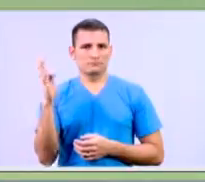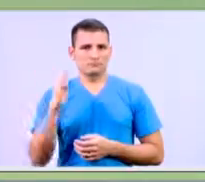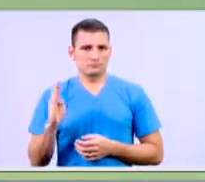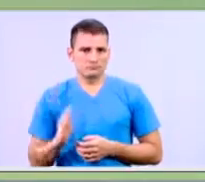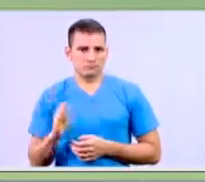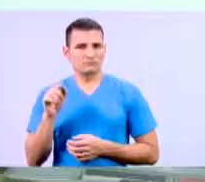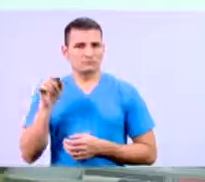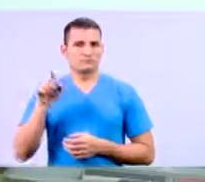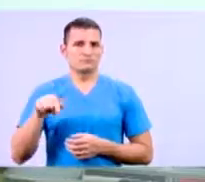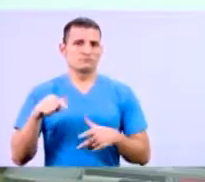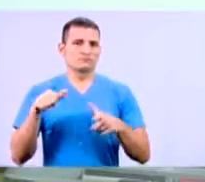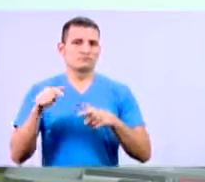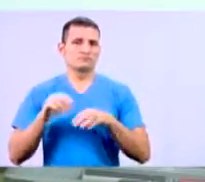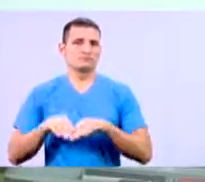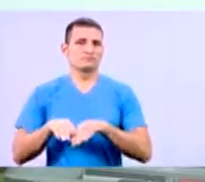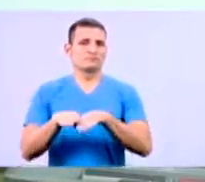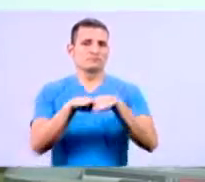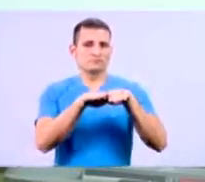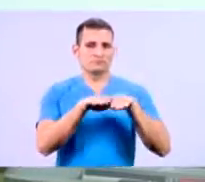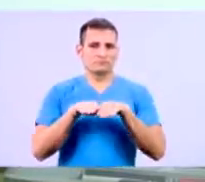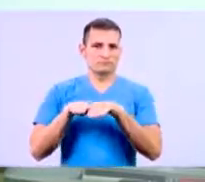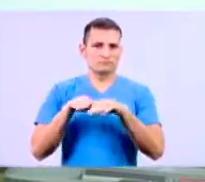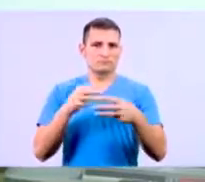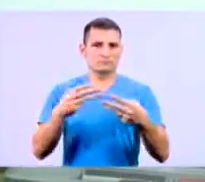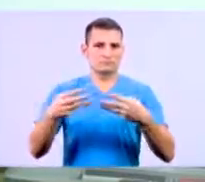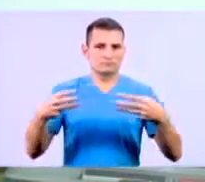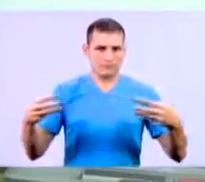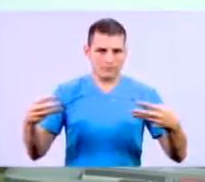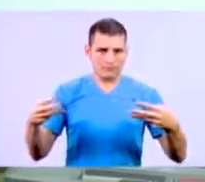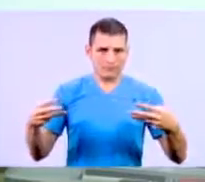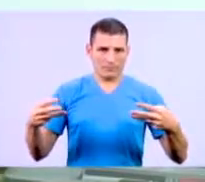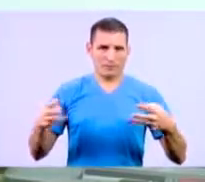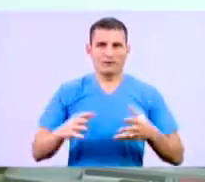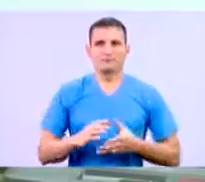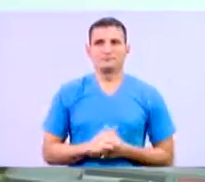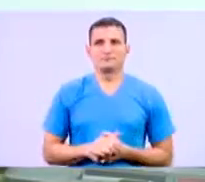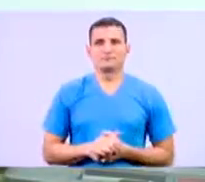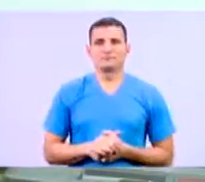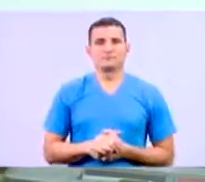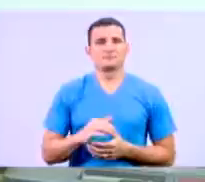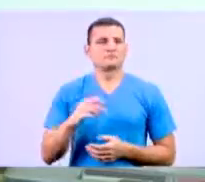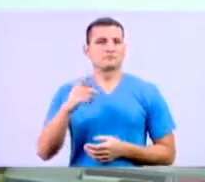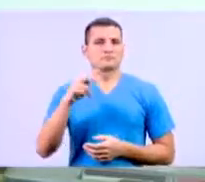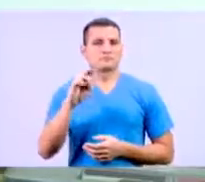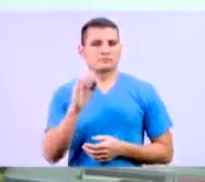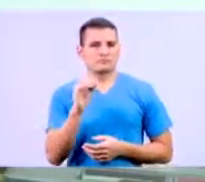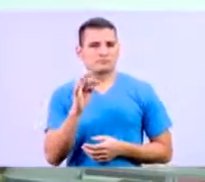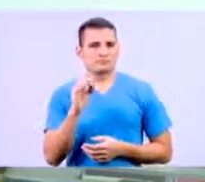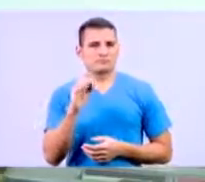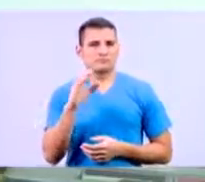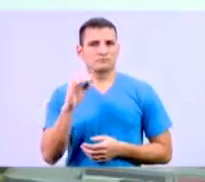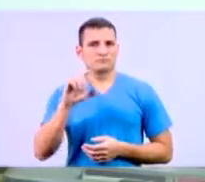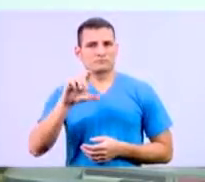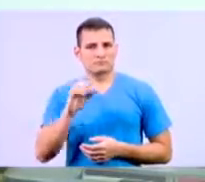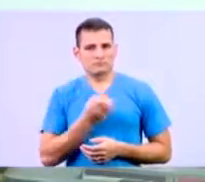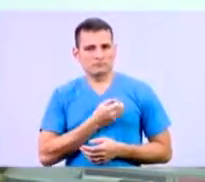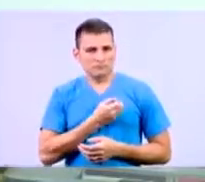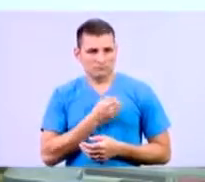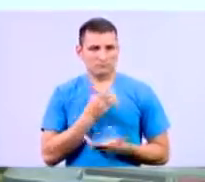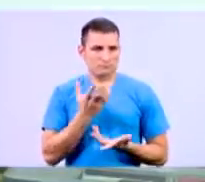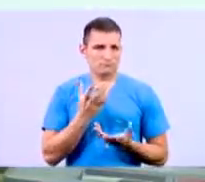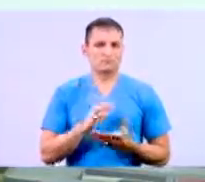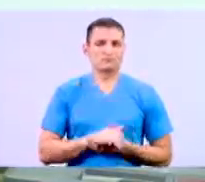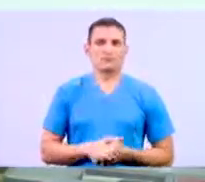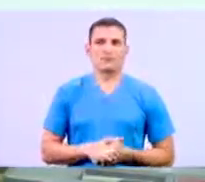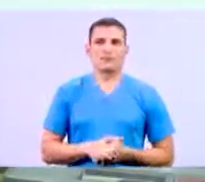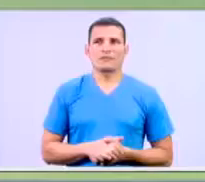que trabalha com padronização de redes, das protocolos e por aí vai, ok? Bom, vamos